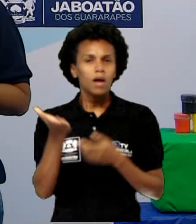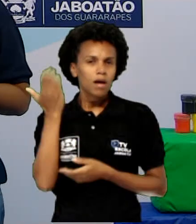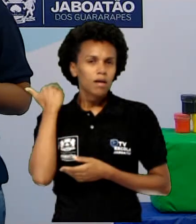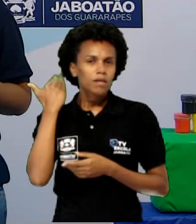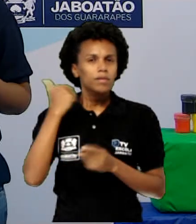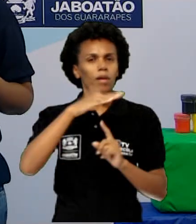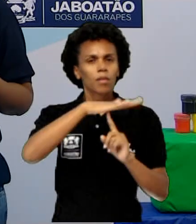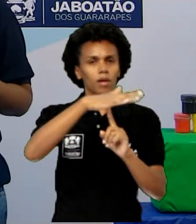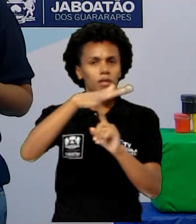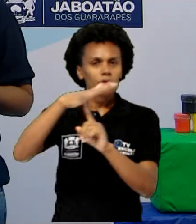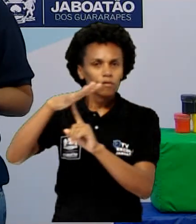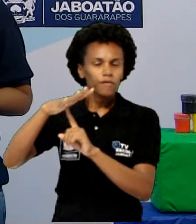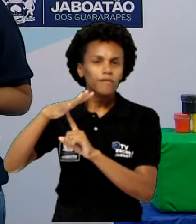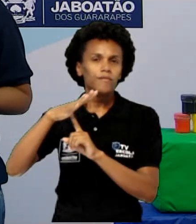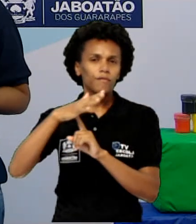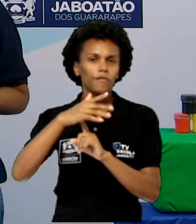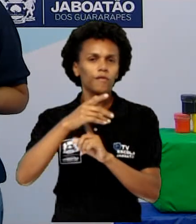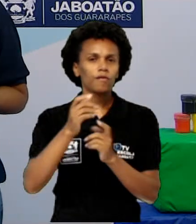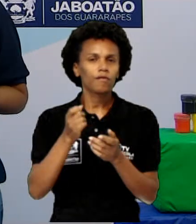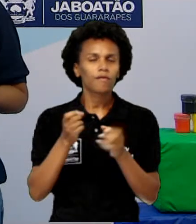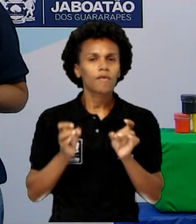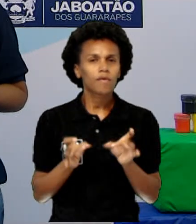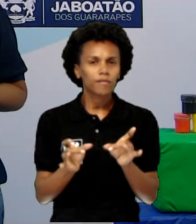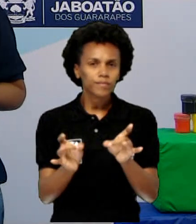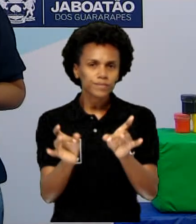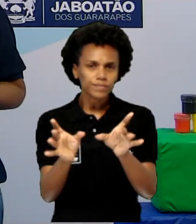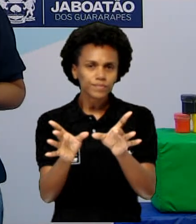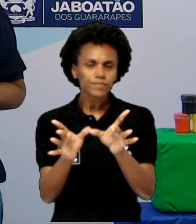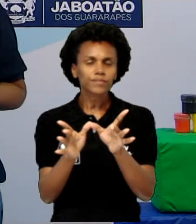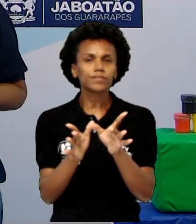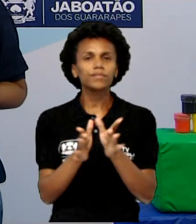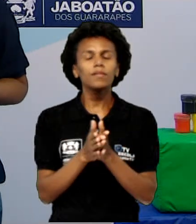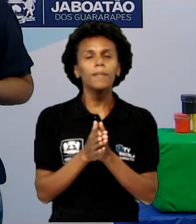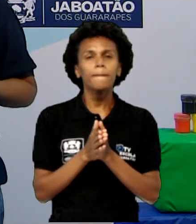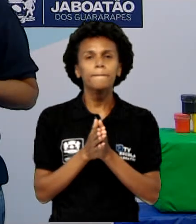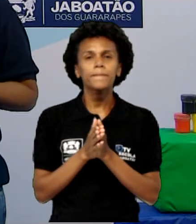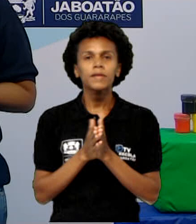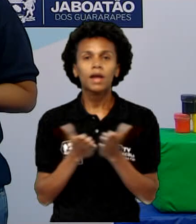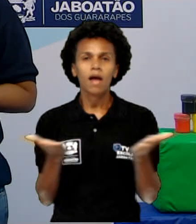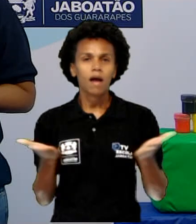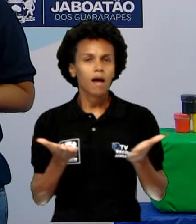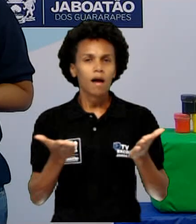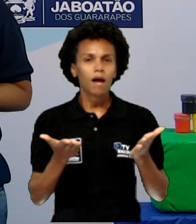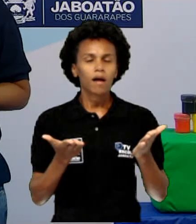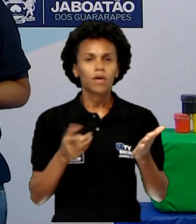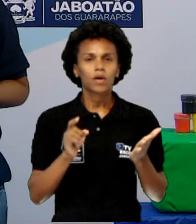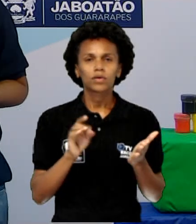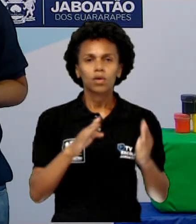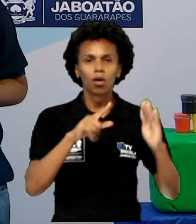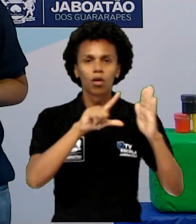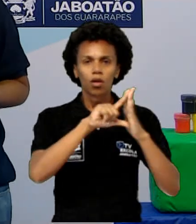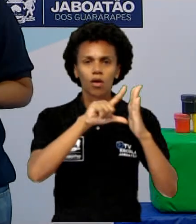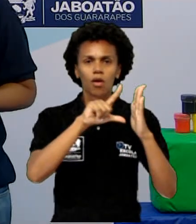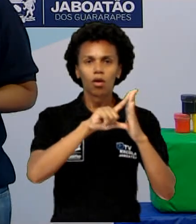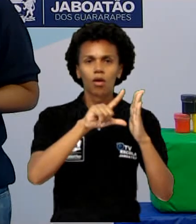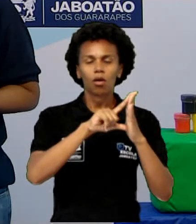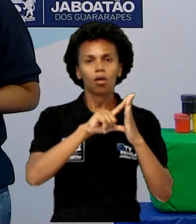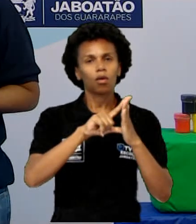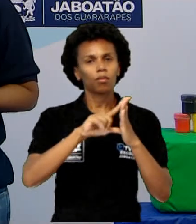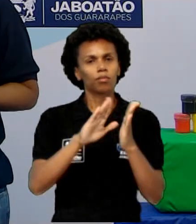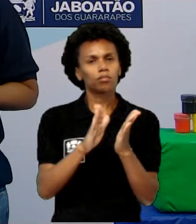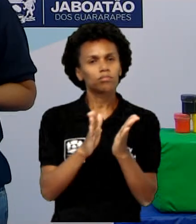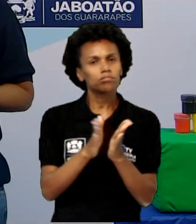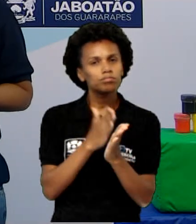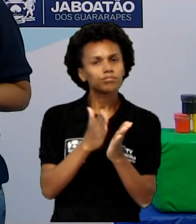nas livrarias, na escola as professoras trabalham muito. Já tiveram algumas aulas aqui que eu vi, as professoras assistiam, ela assiste as aulas também, viu? Fico de